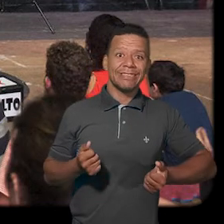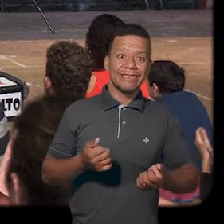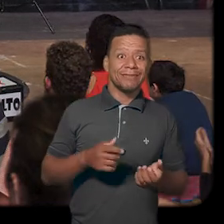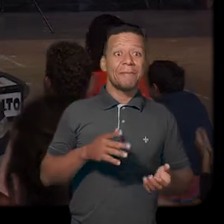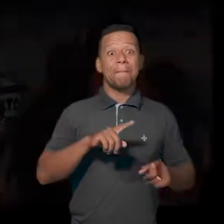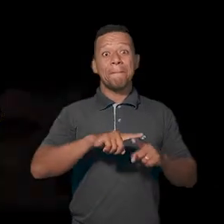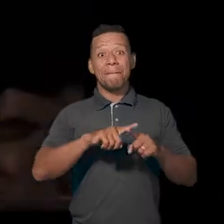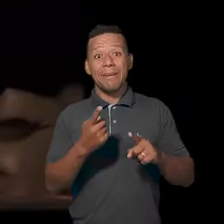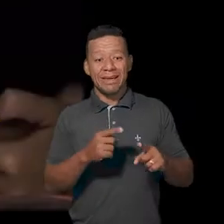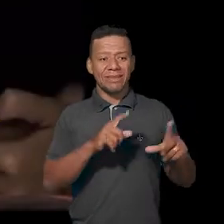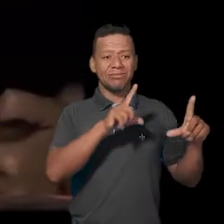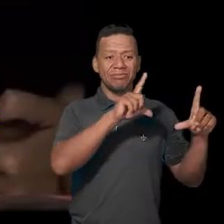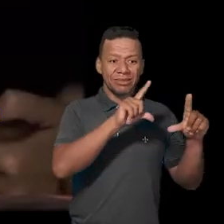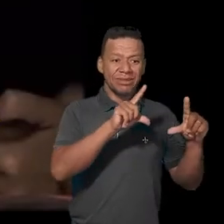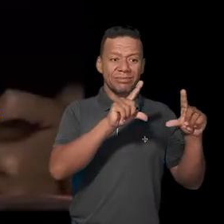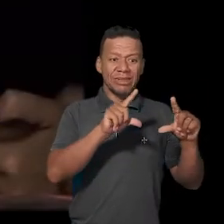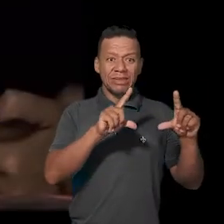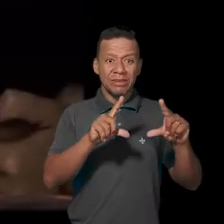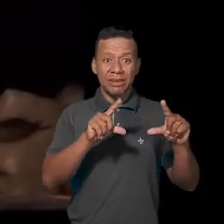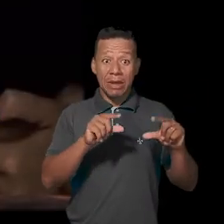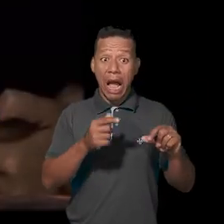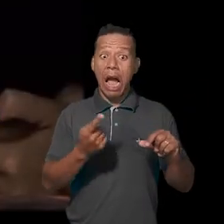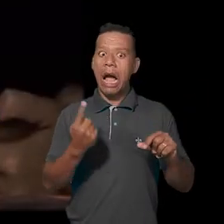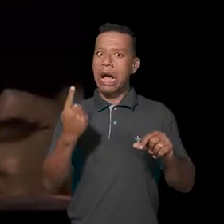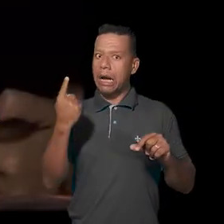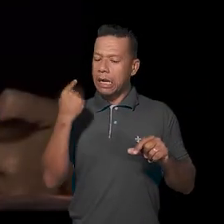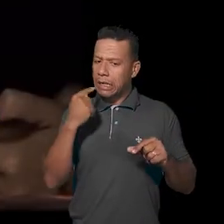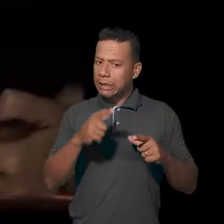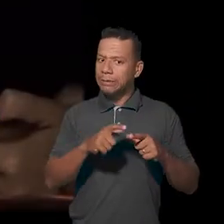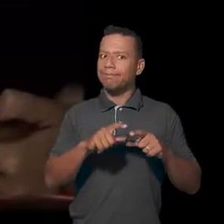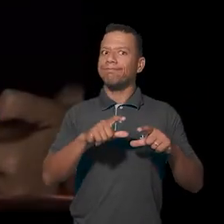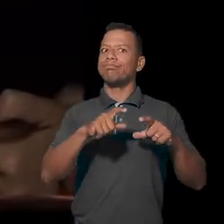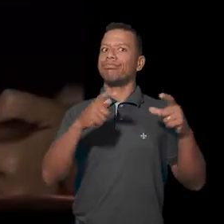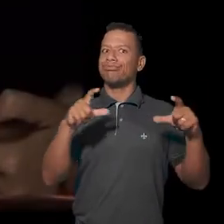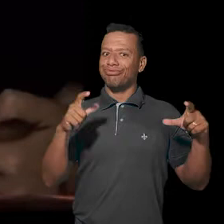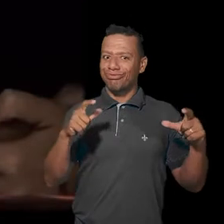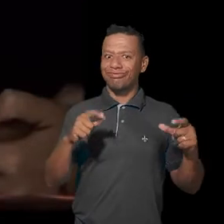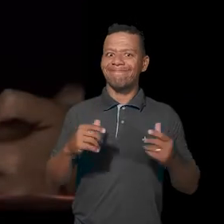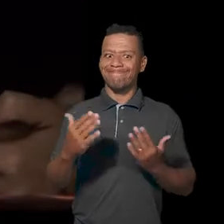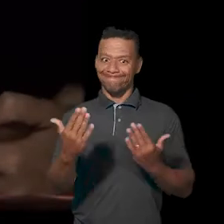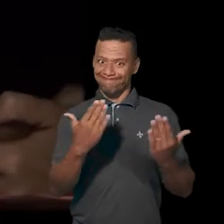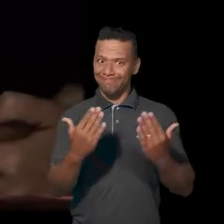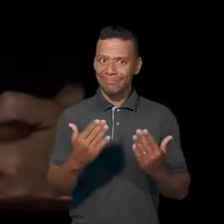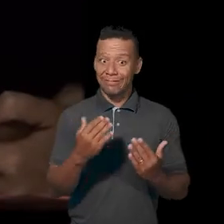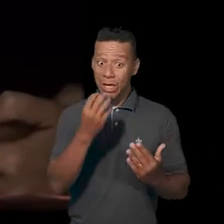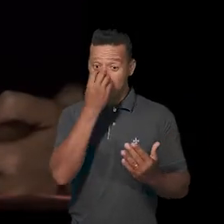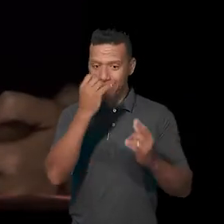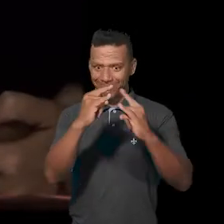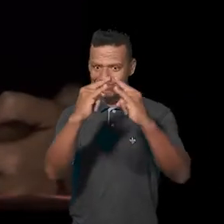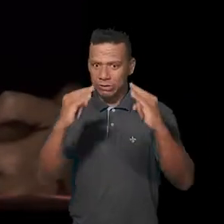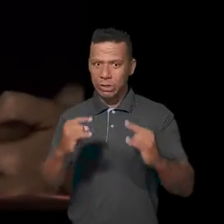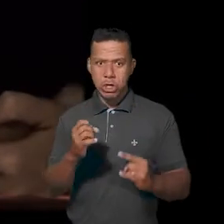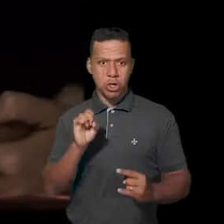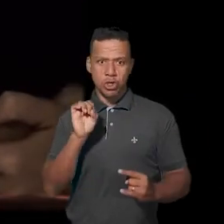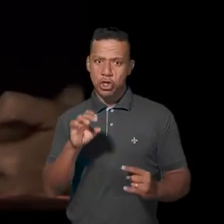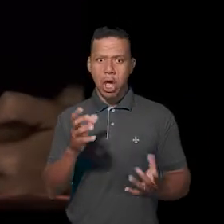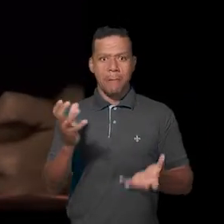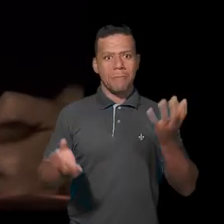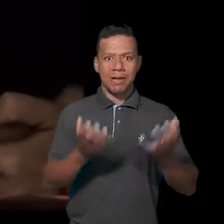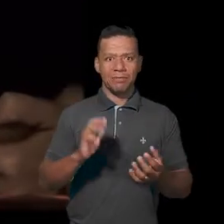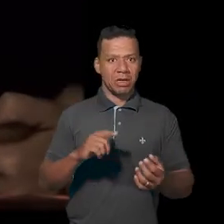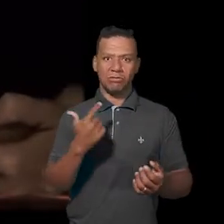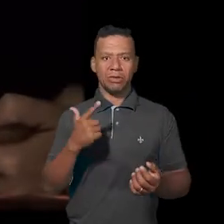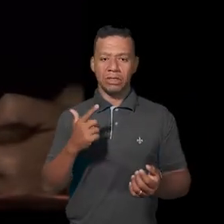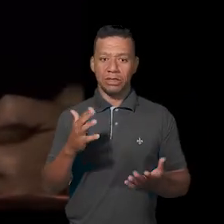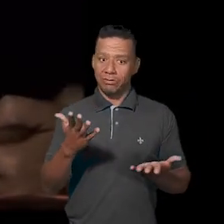Então, ali já tive um panorama de muita coisa do que tem no circo, né? Não foi só, fiz malabares só. Então, mesmo